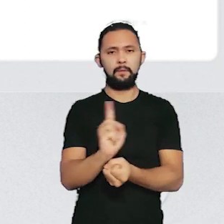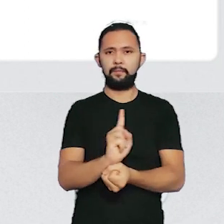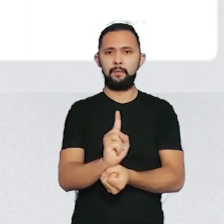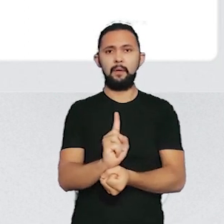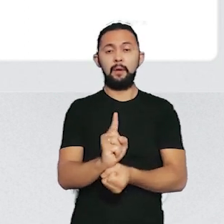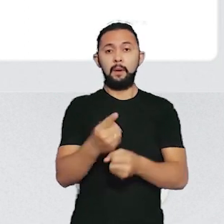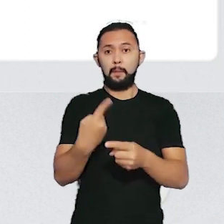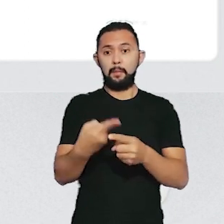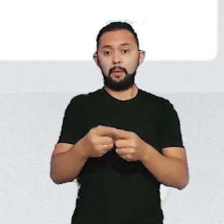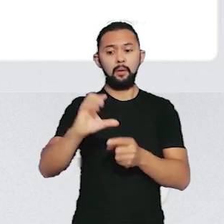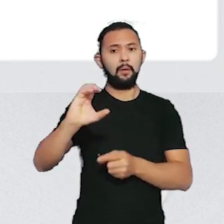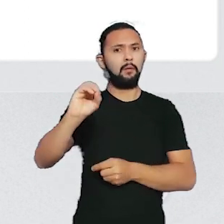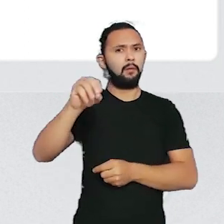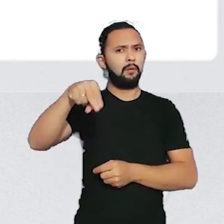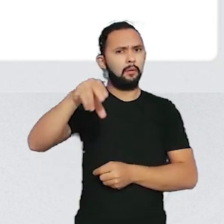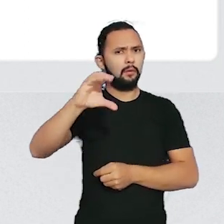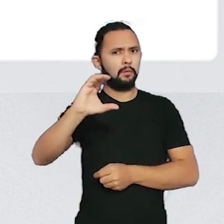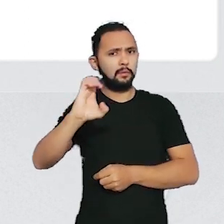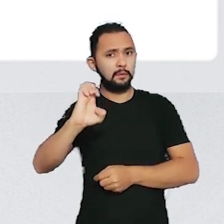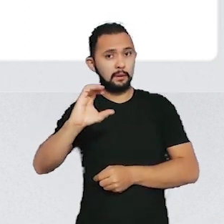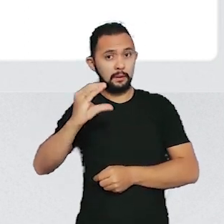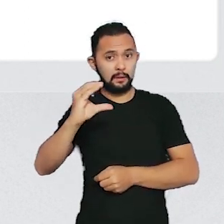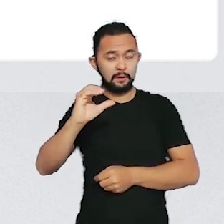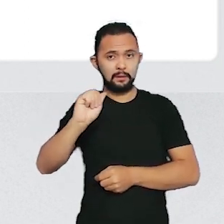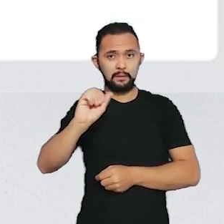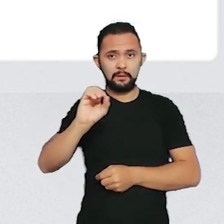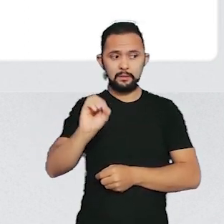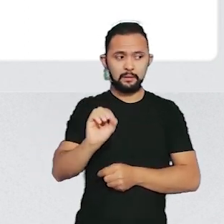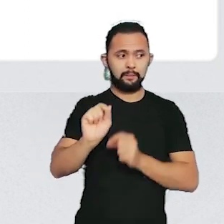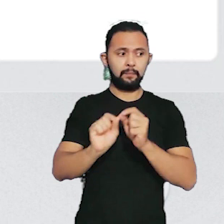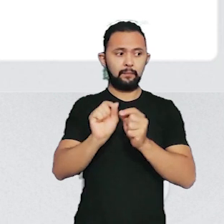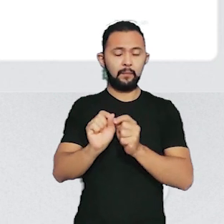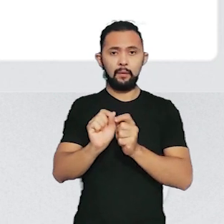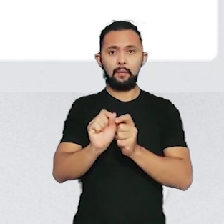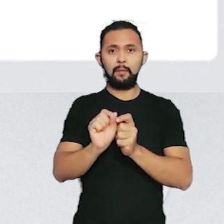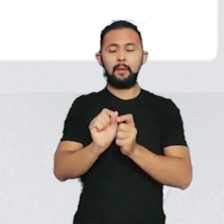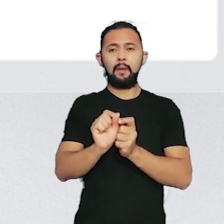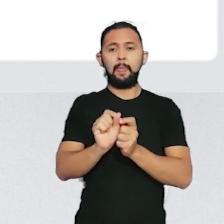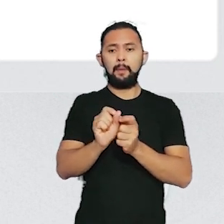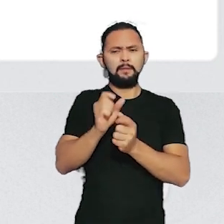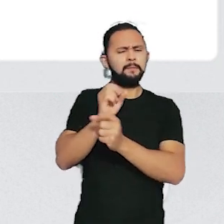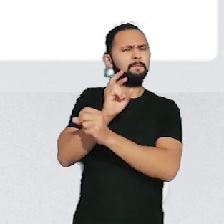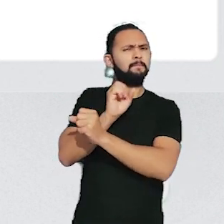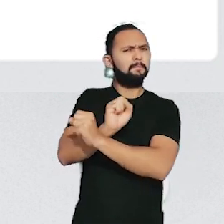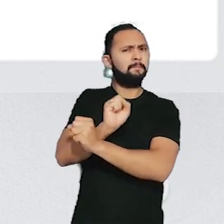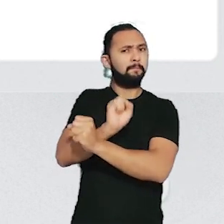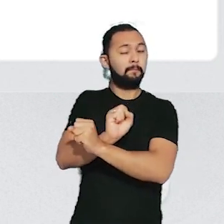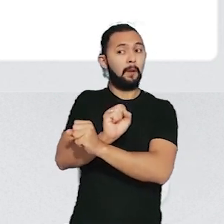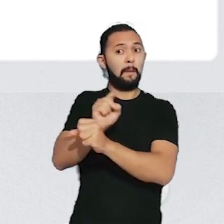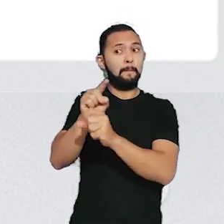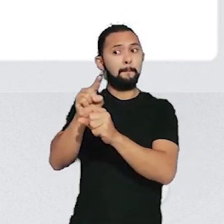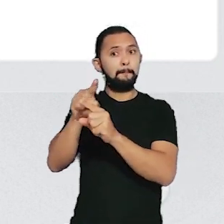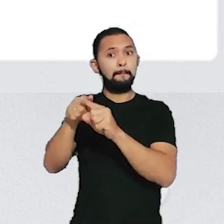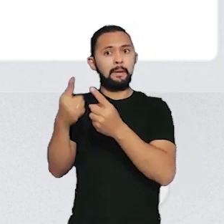que a concessão é uma quebra de expectativa. Você vai estar esperando que vai acontecer alguma coisa e o que acontece